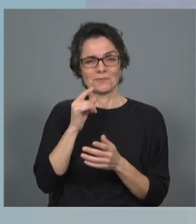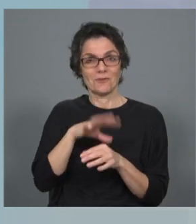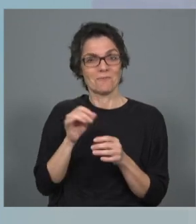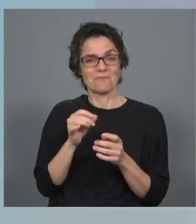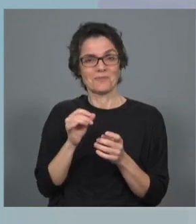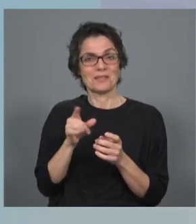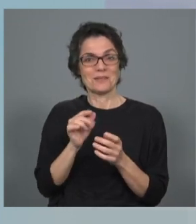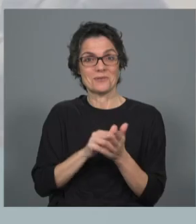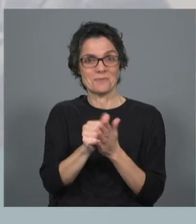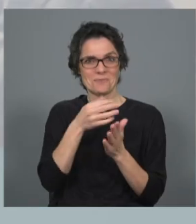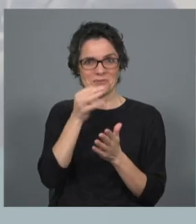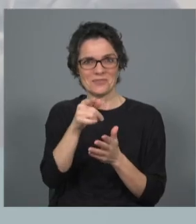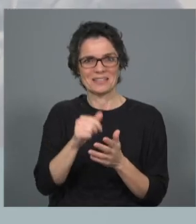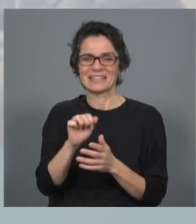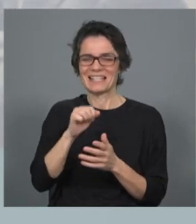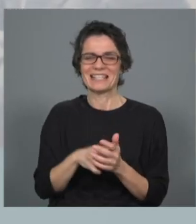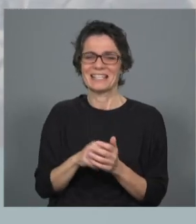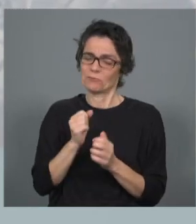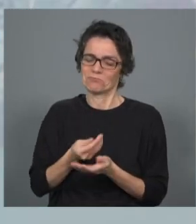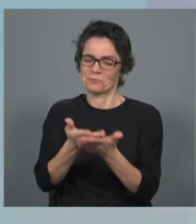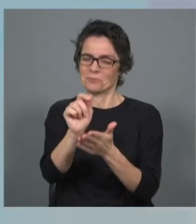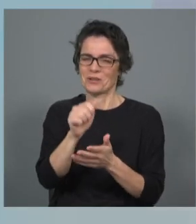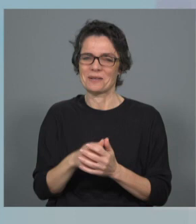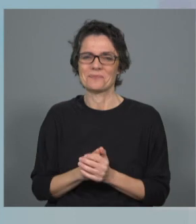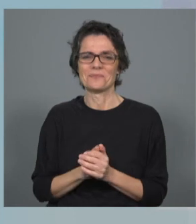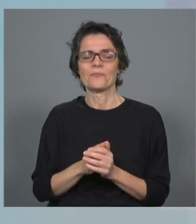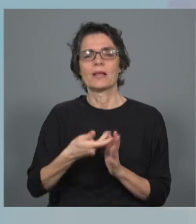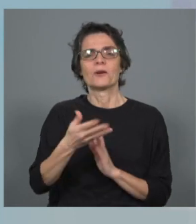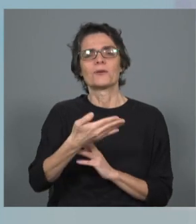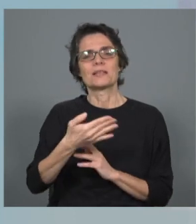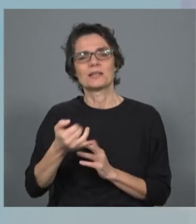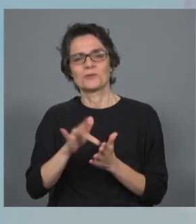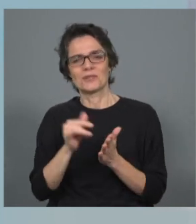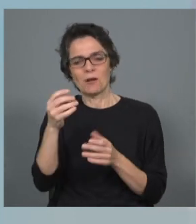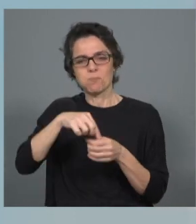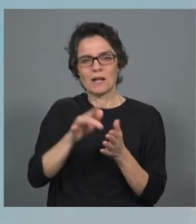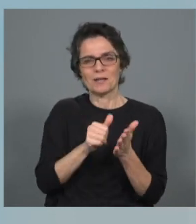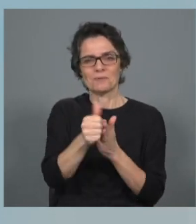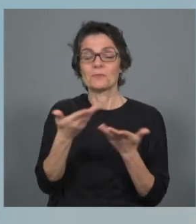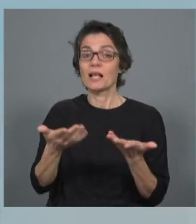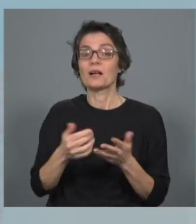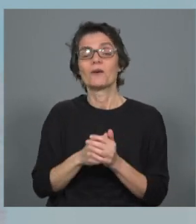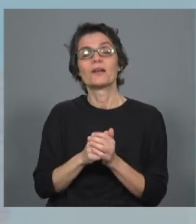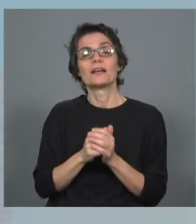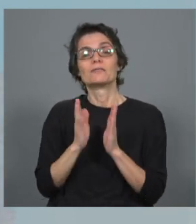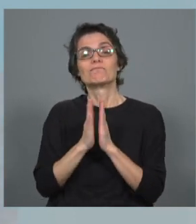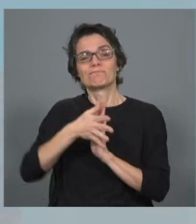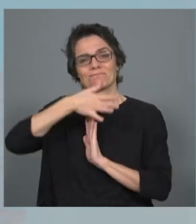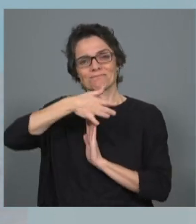proposta. Há esses 72 livros que a Bíblia contém. E passámos à tal mediação da liturgia